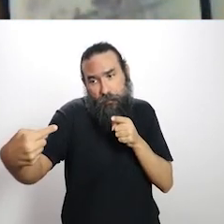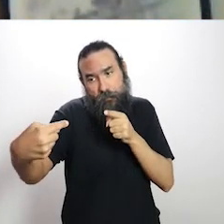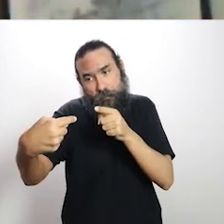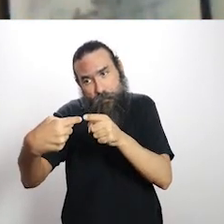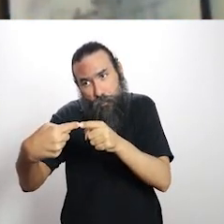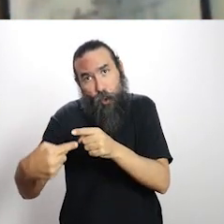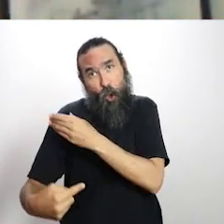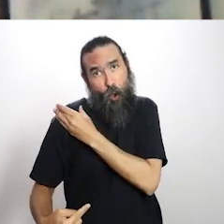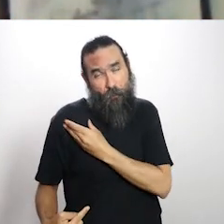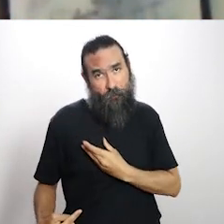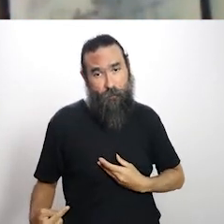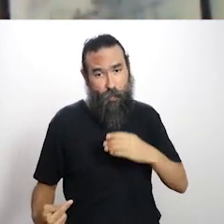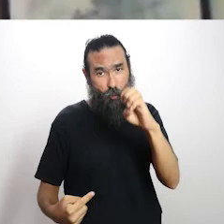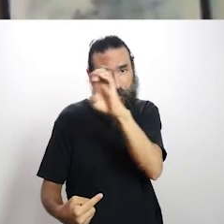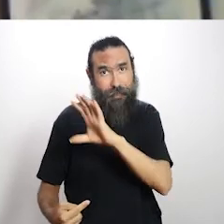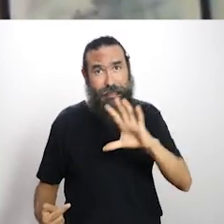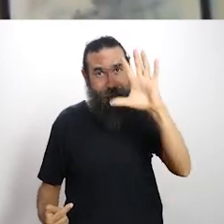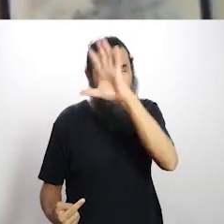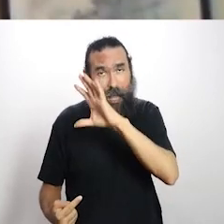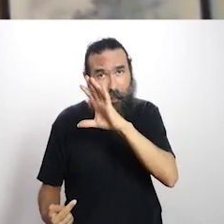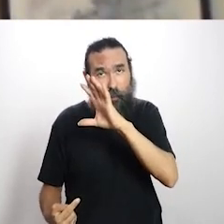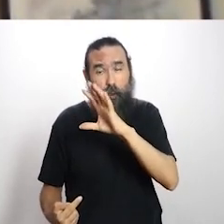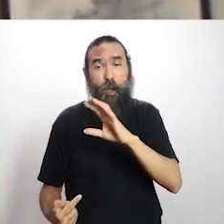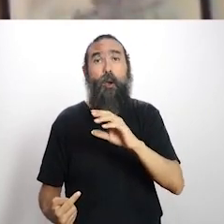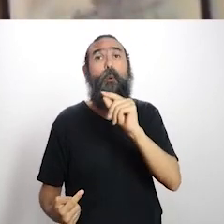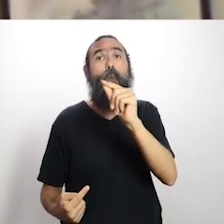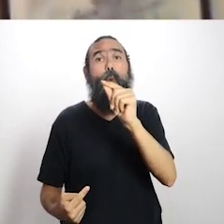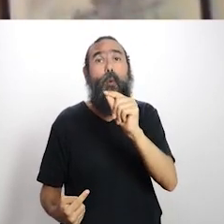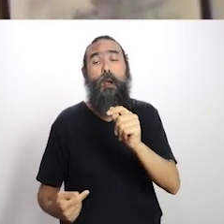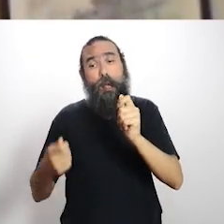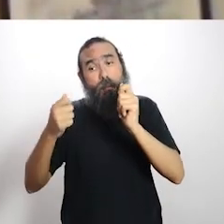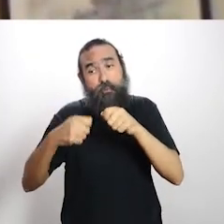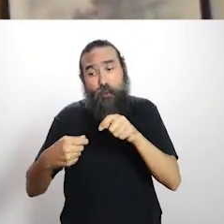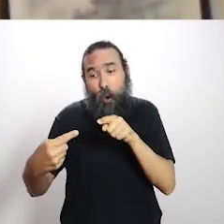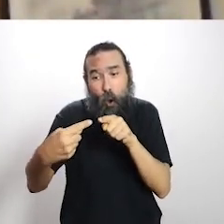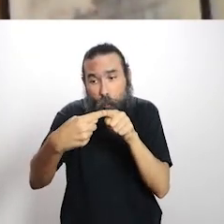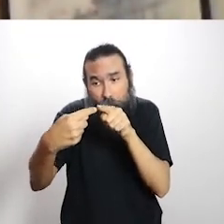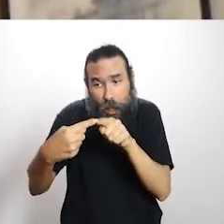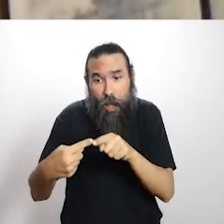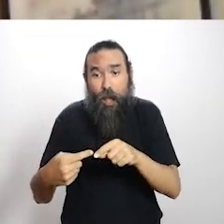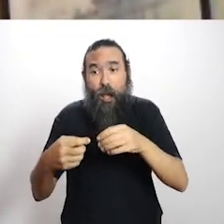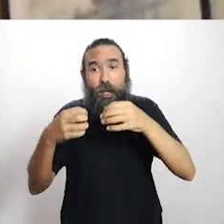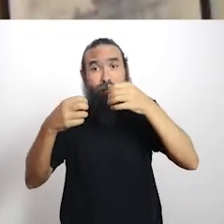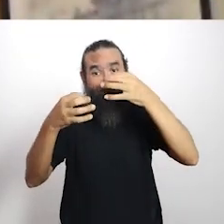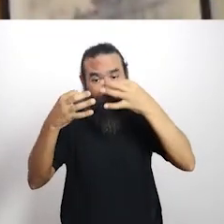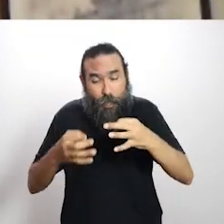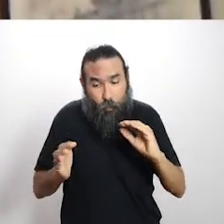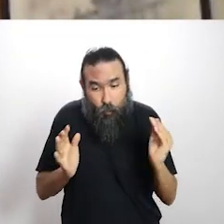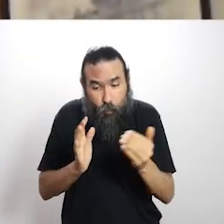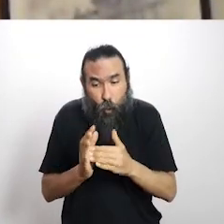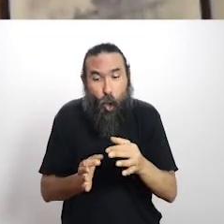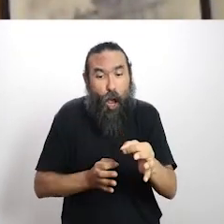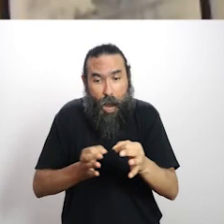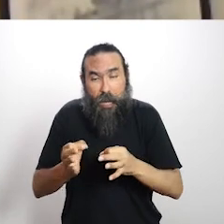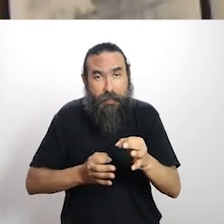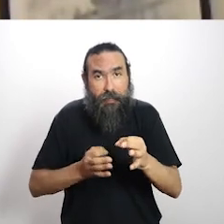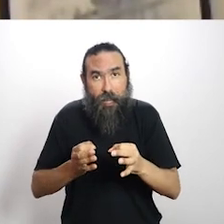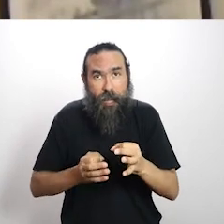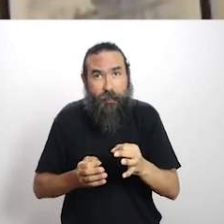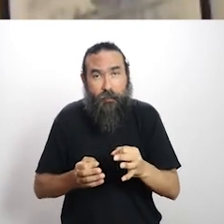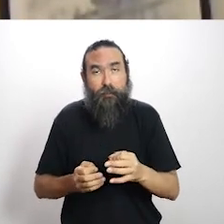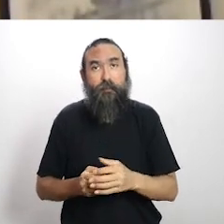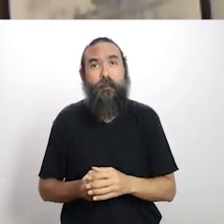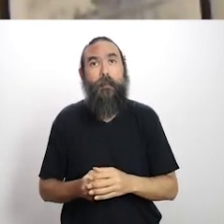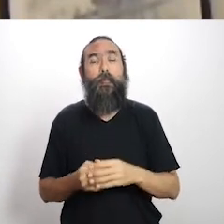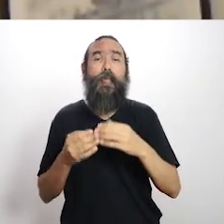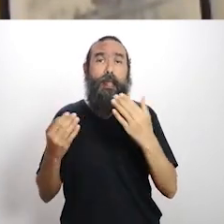município não consiga atender imaginando aqui que não é só só Alto